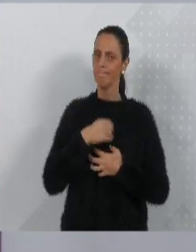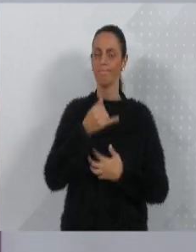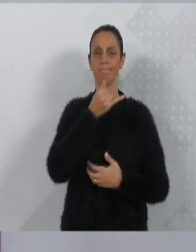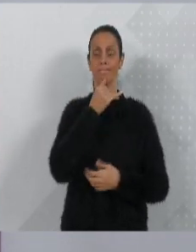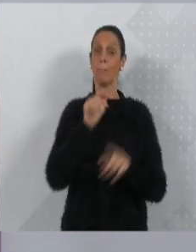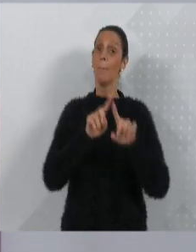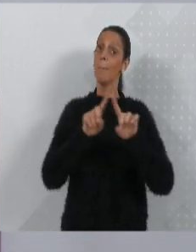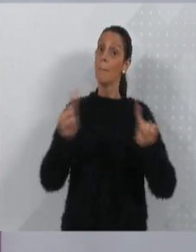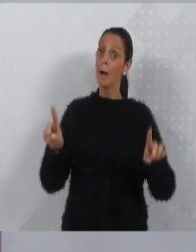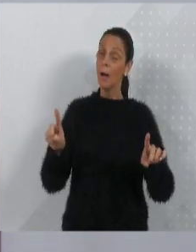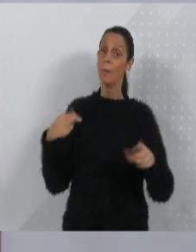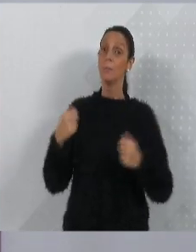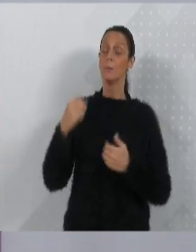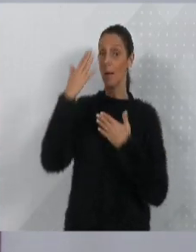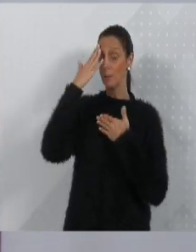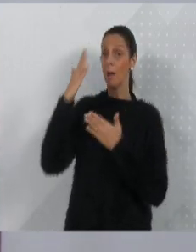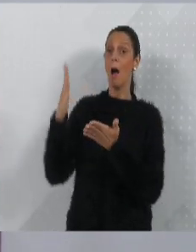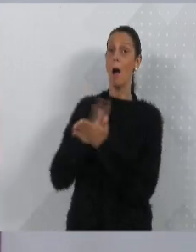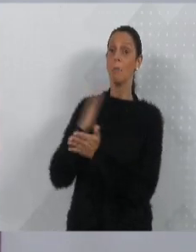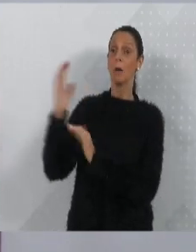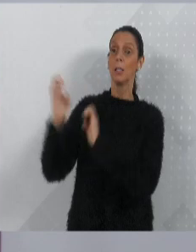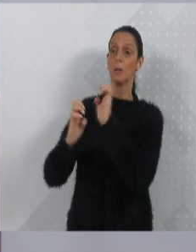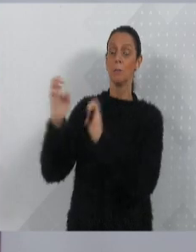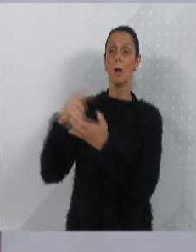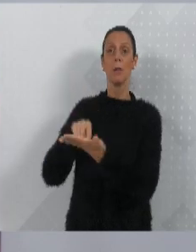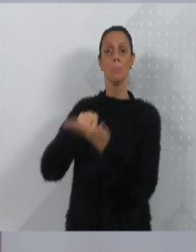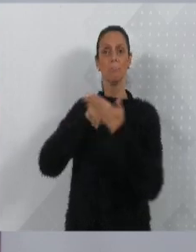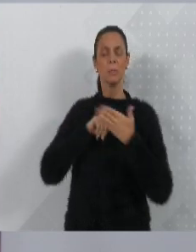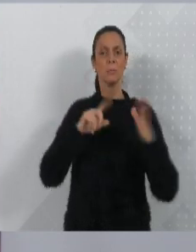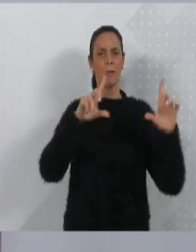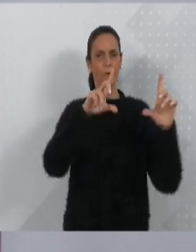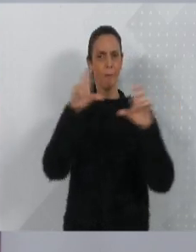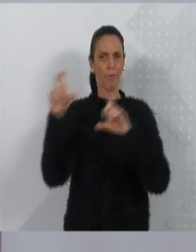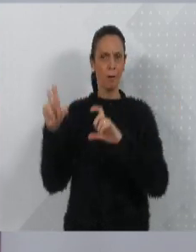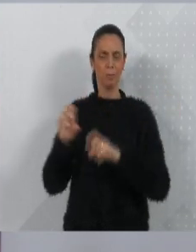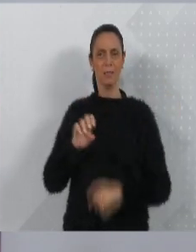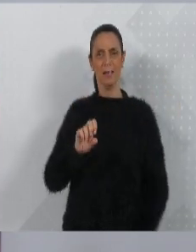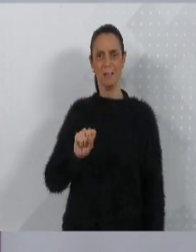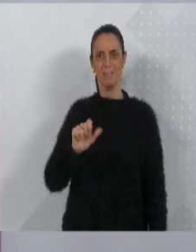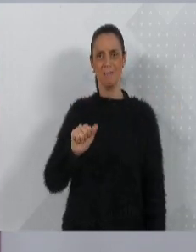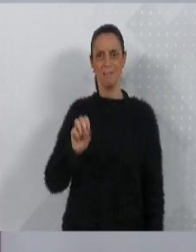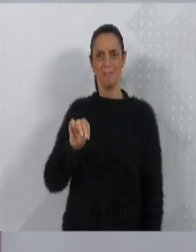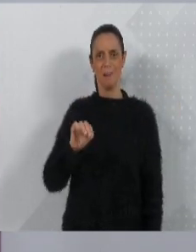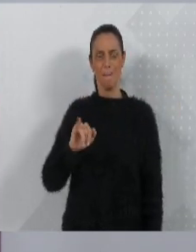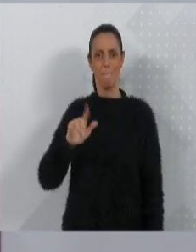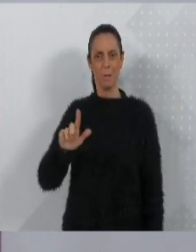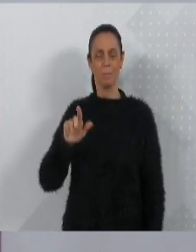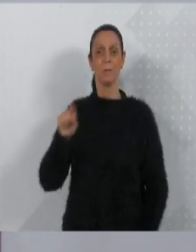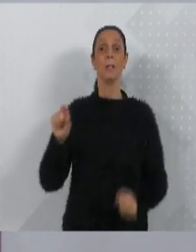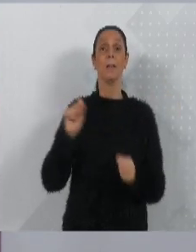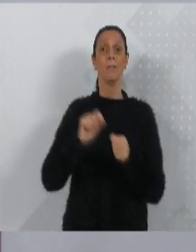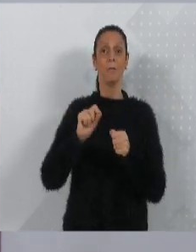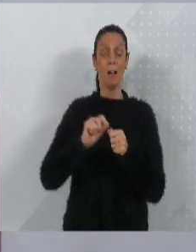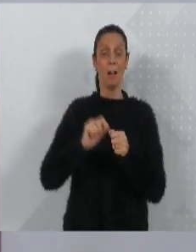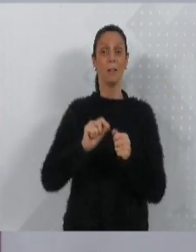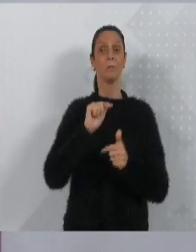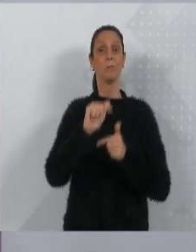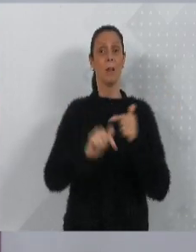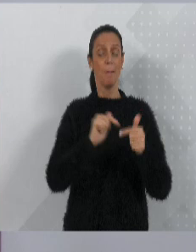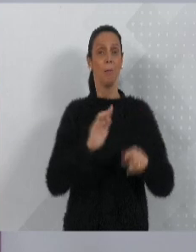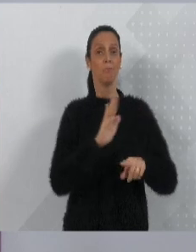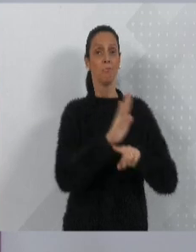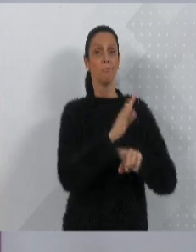agradecer aí algumas empresas aí ó porque eu recebi umas fotos aí de uma empresa de Blumenau a tal de Samil que acho que faz serviço pro Samai tá com os caminhão lá